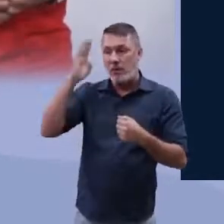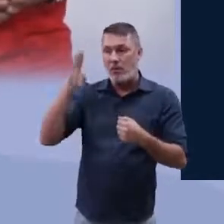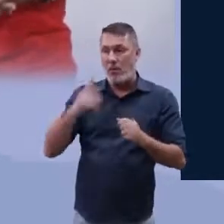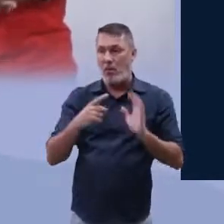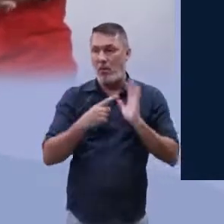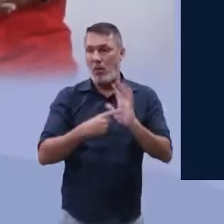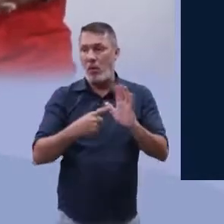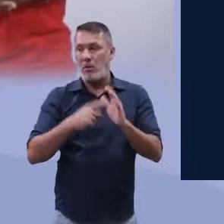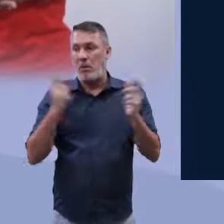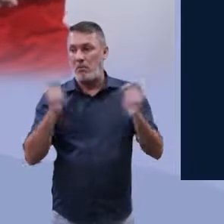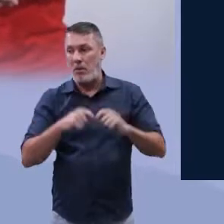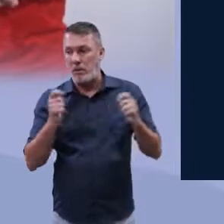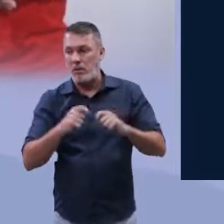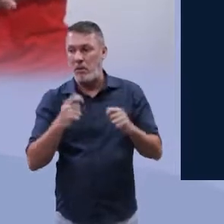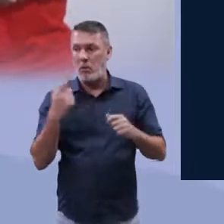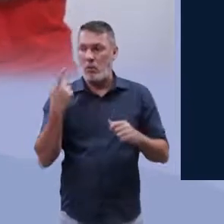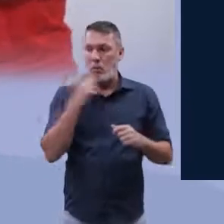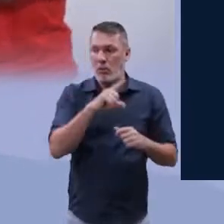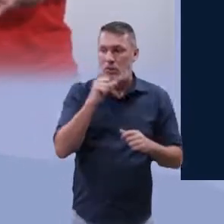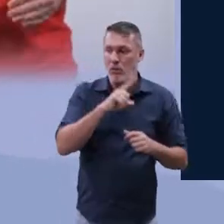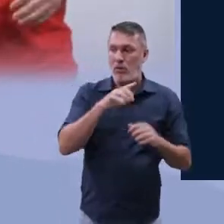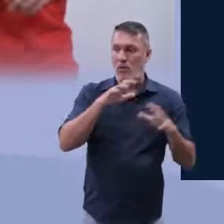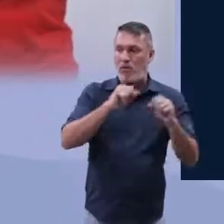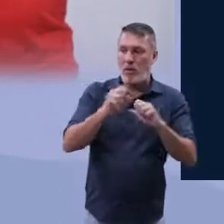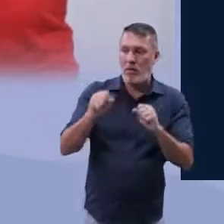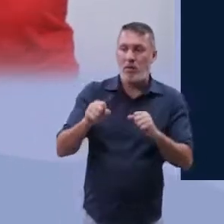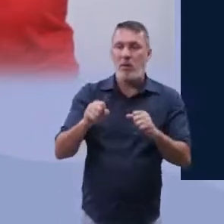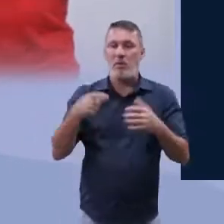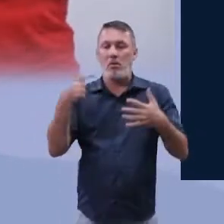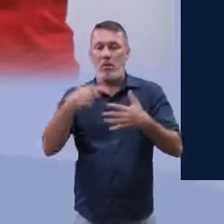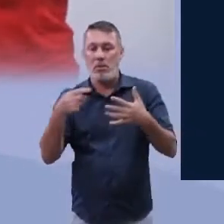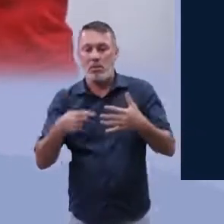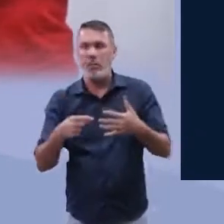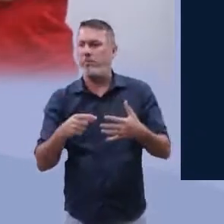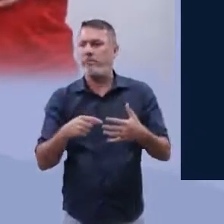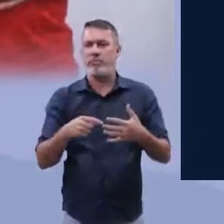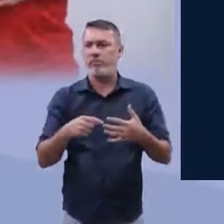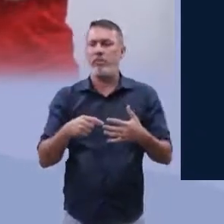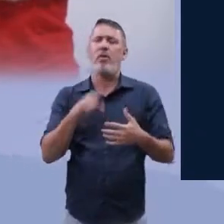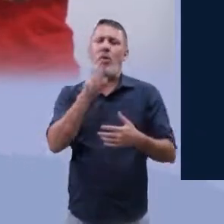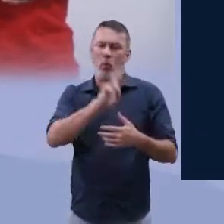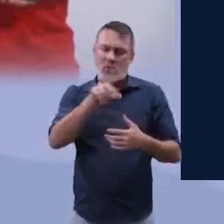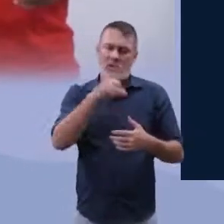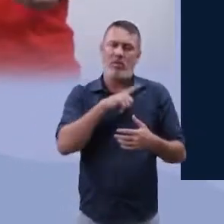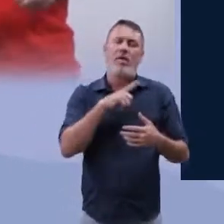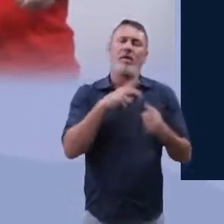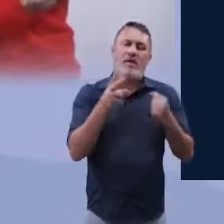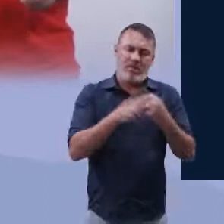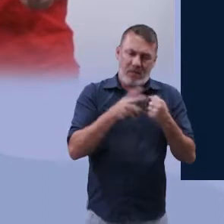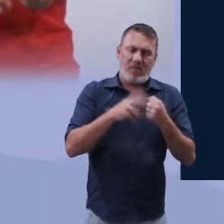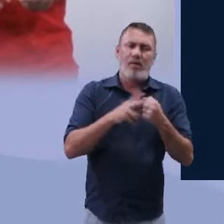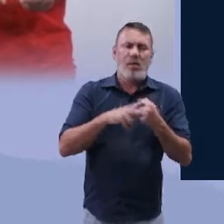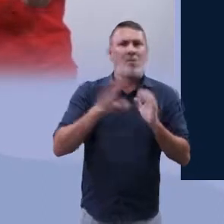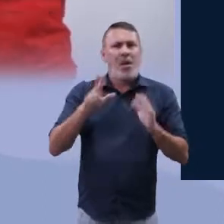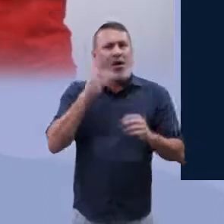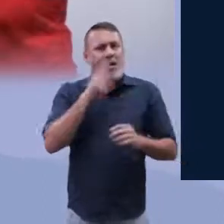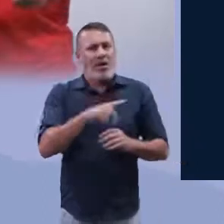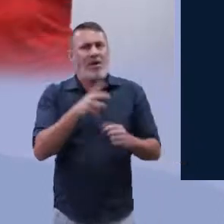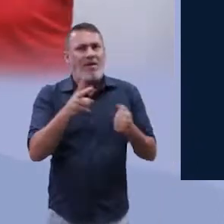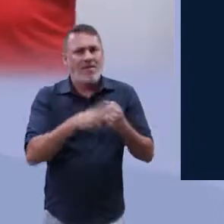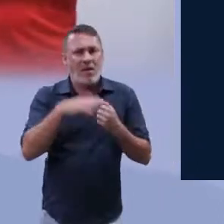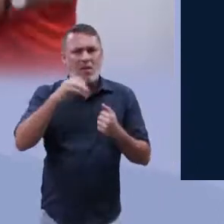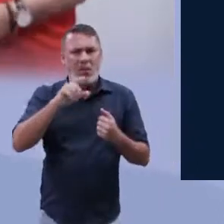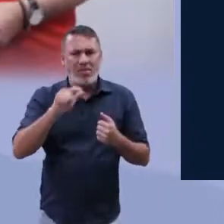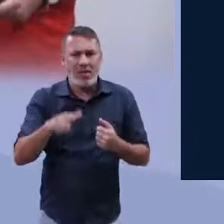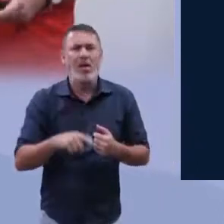nenhuma novidade para a gente. Na verdade, a gente passa muito tempo usando verbos modais, até o dia que a gente tem uma aula e o professor fala assim, gente, isso